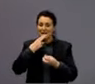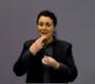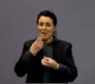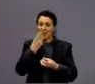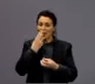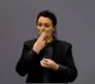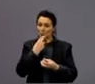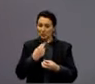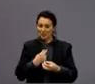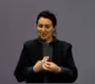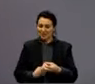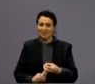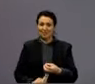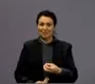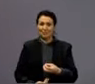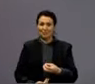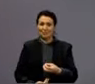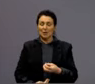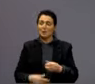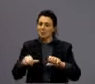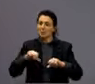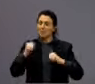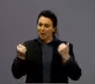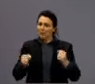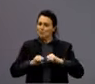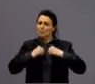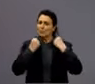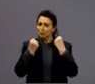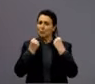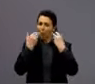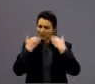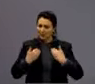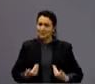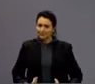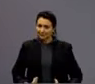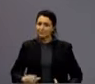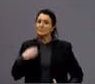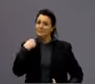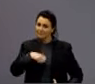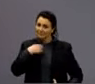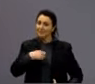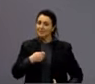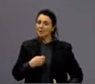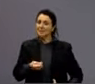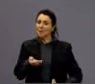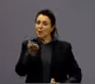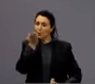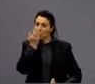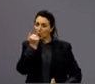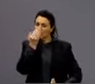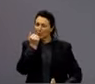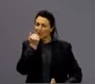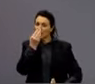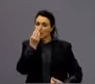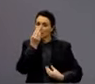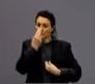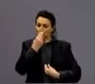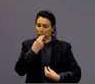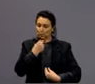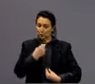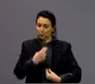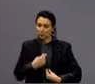as energias lá. Então, vamos precisar dos nutrientes, né? Bem quebradinhos,